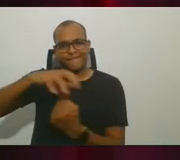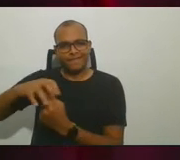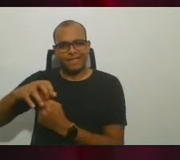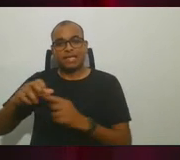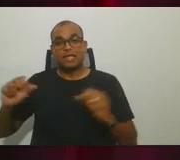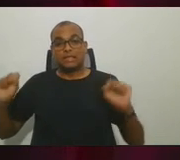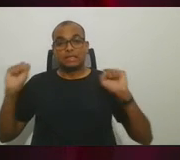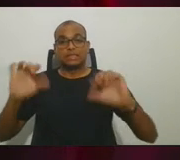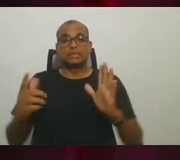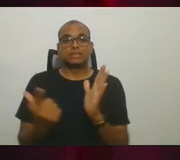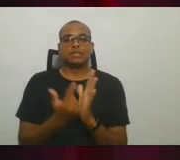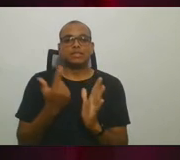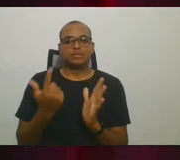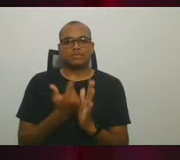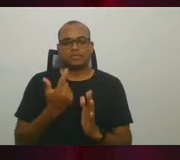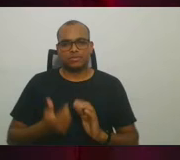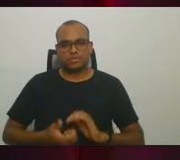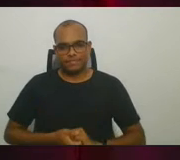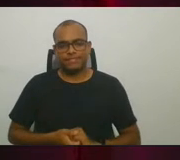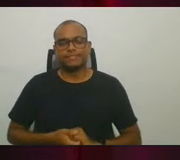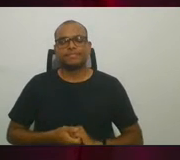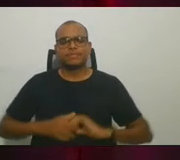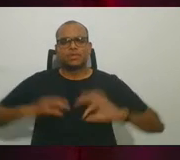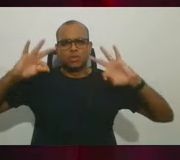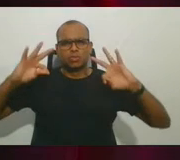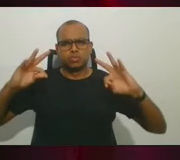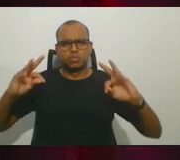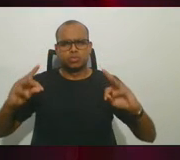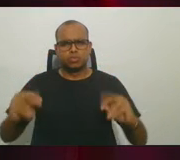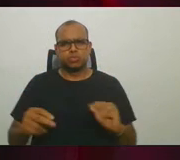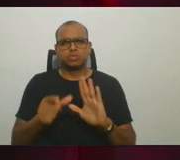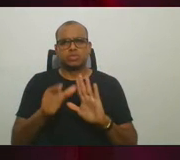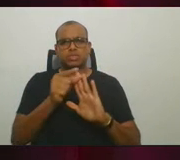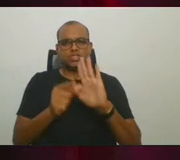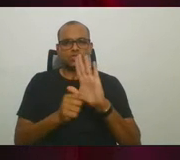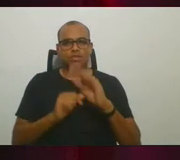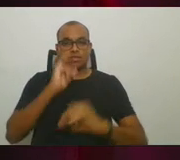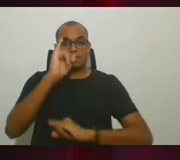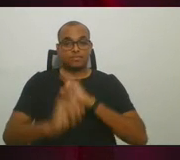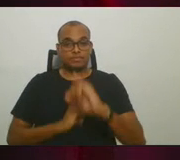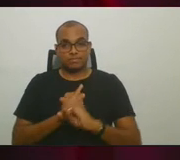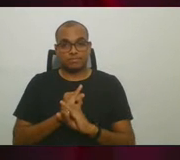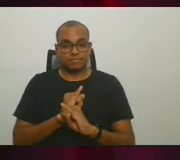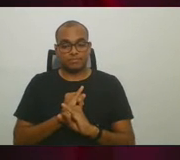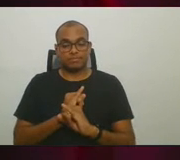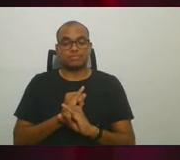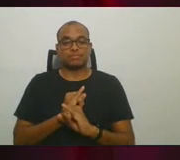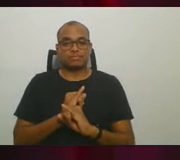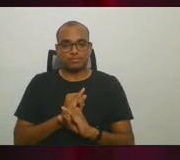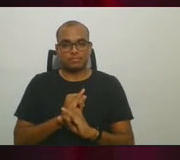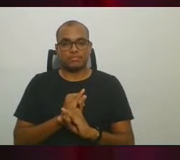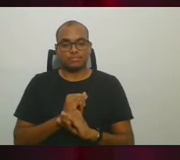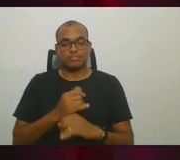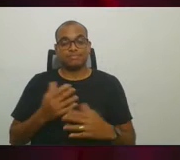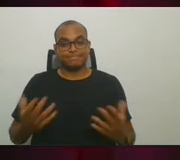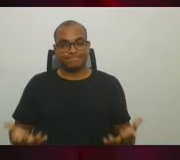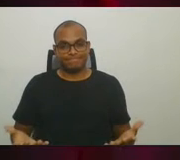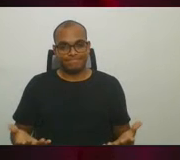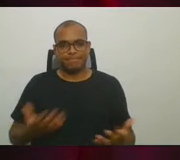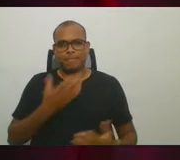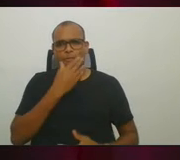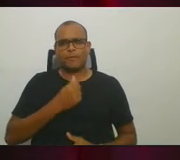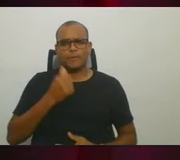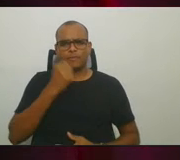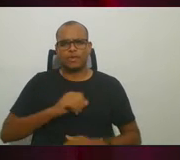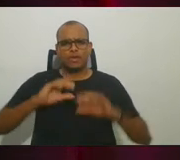de livros, todas no formato online. Dessa forma, senhoras e senhores, o